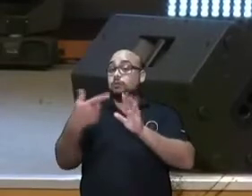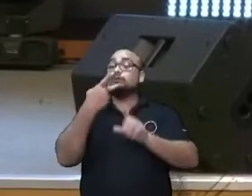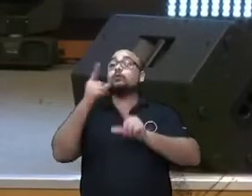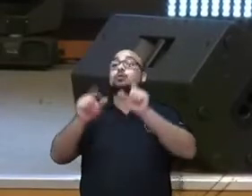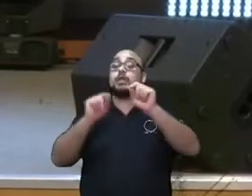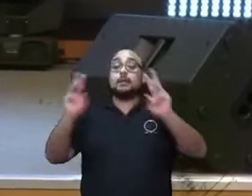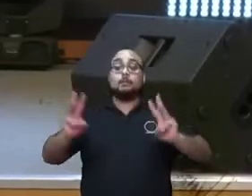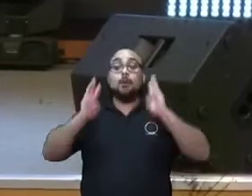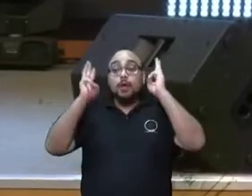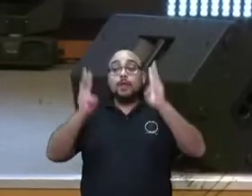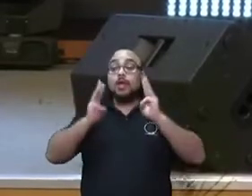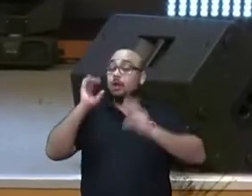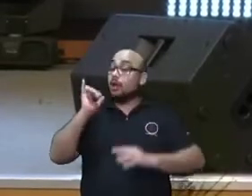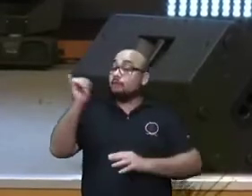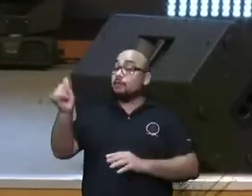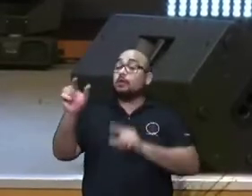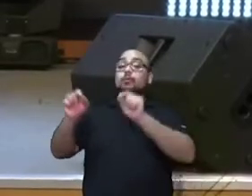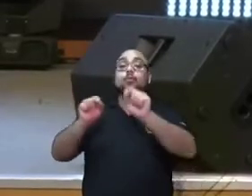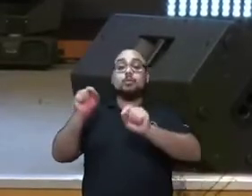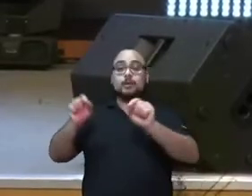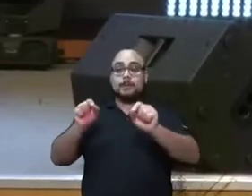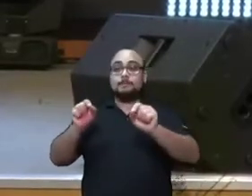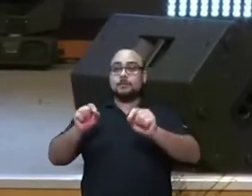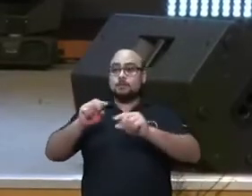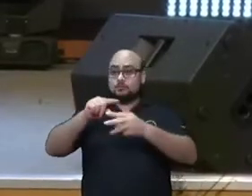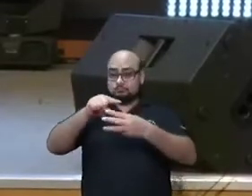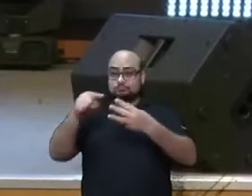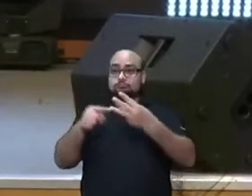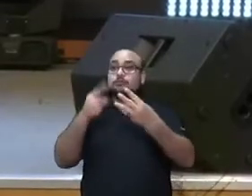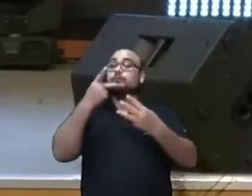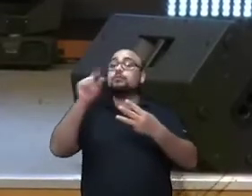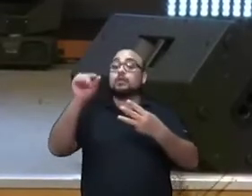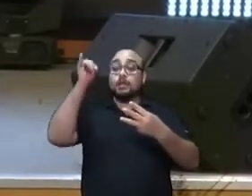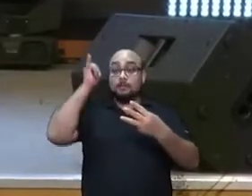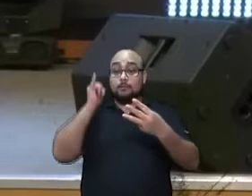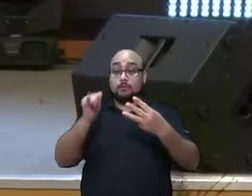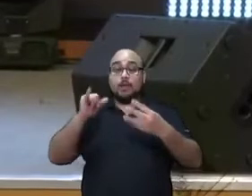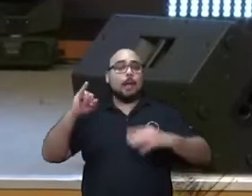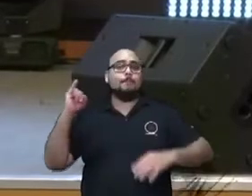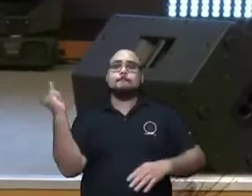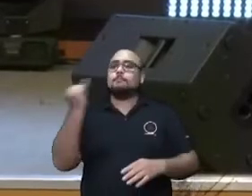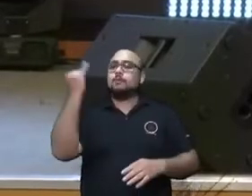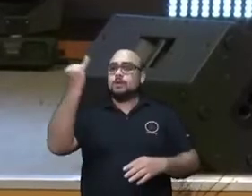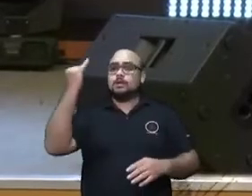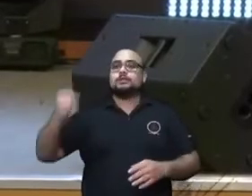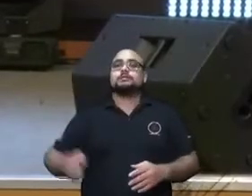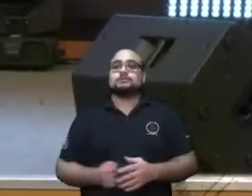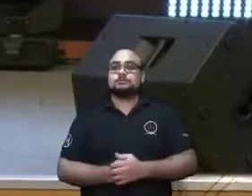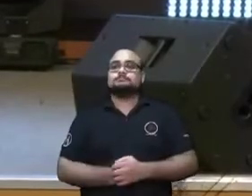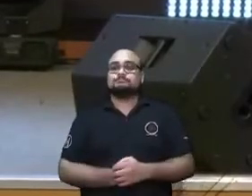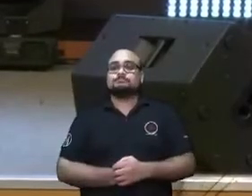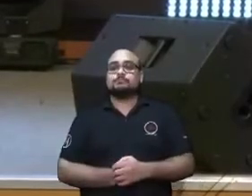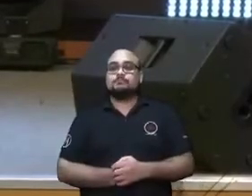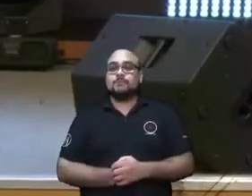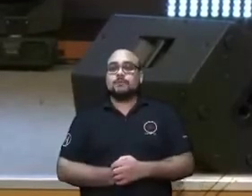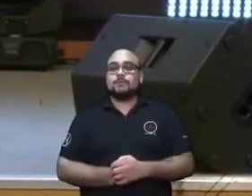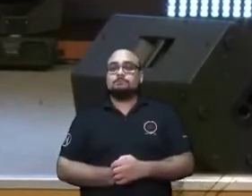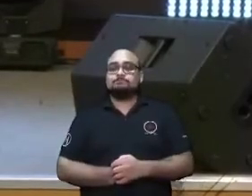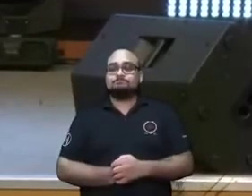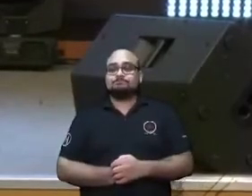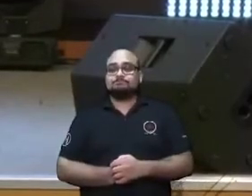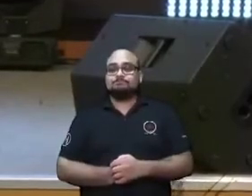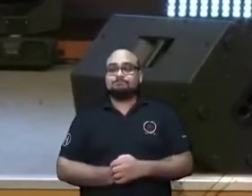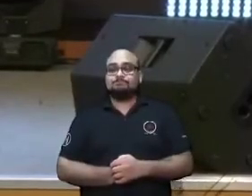E Moisés vai fazer três declarações importantes entre muitas. Ao invés de dizer: